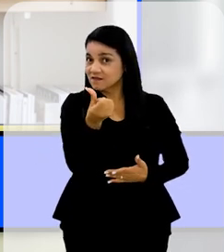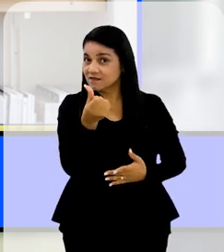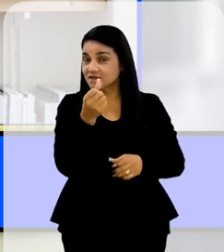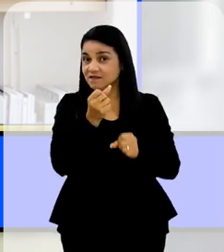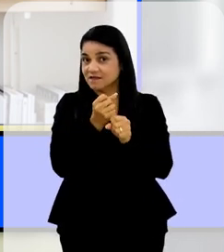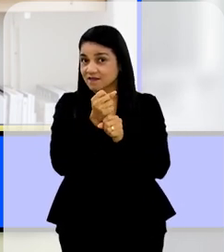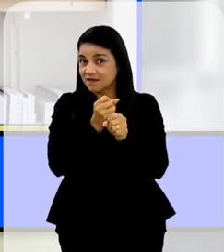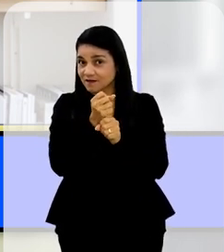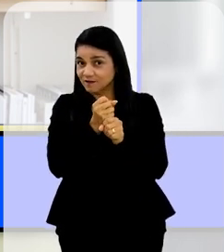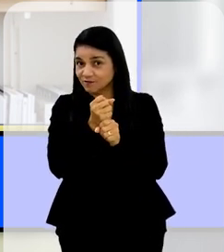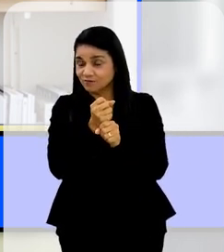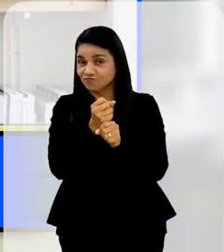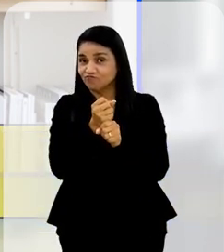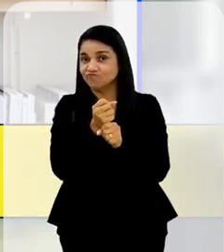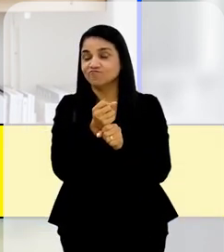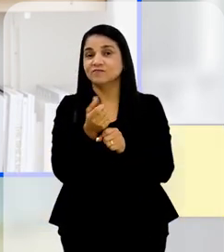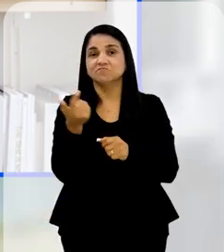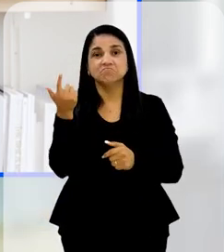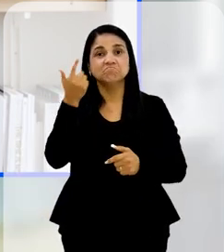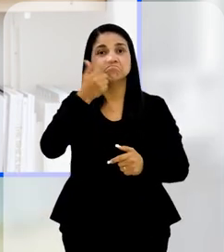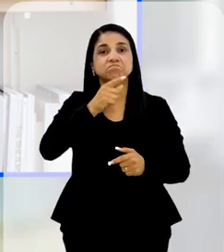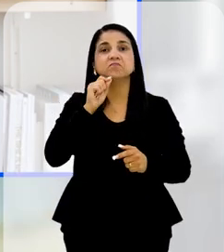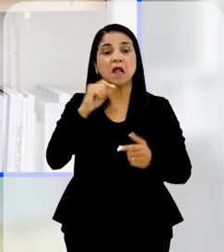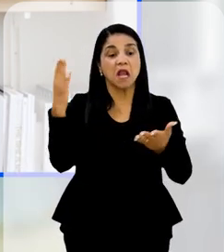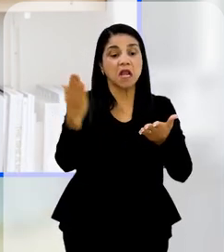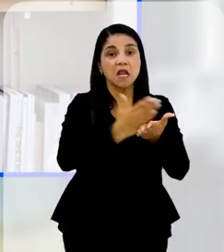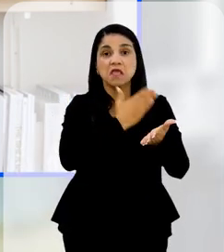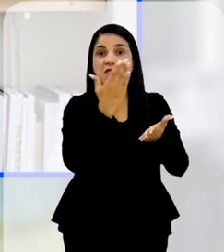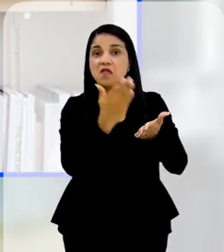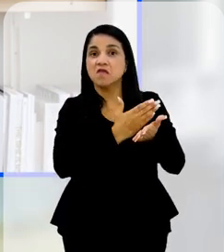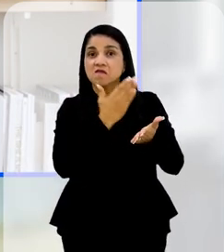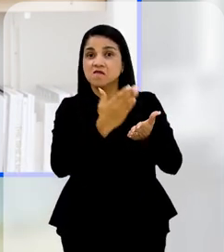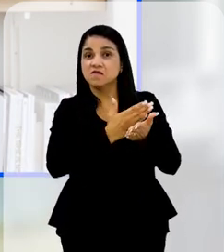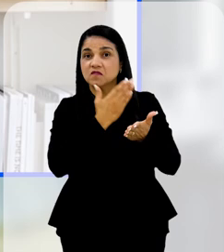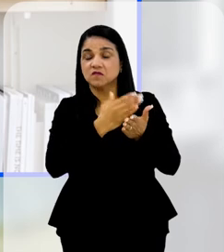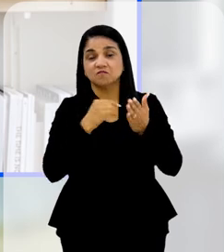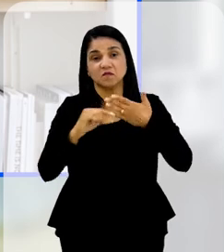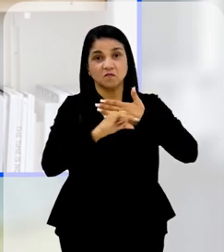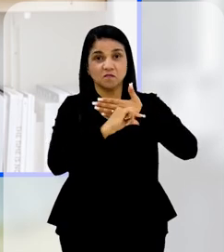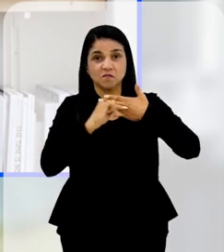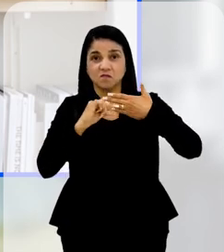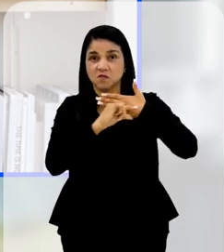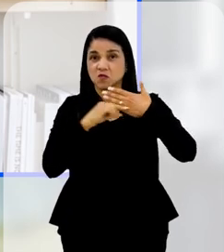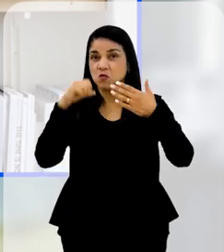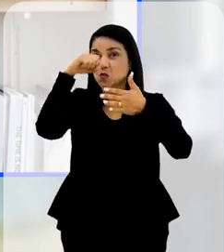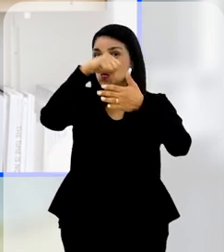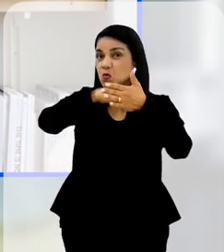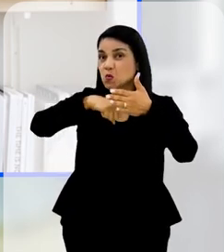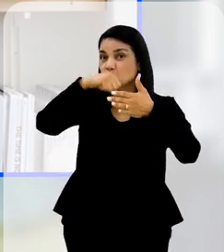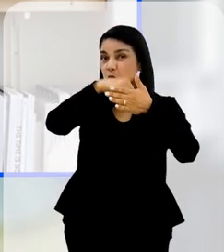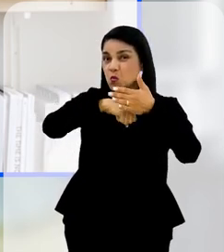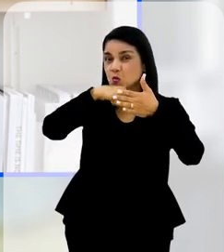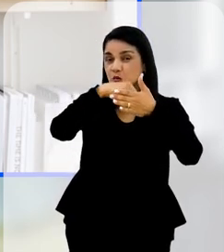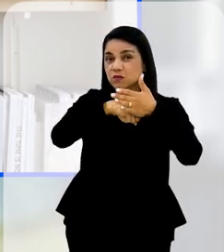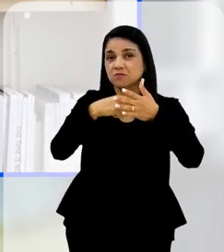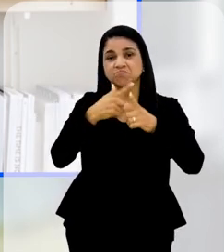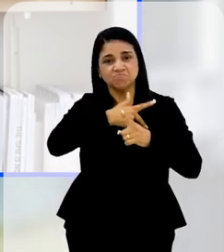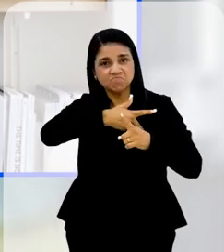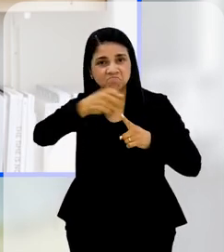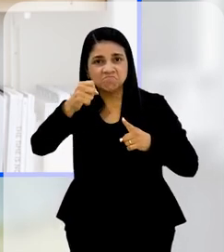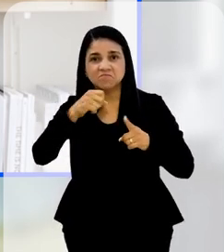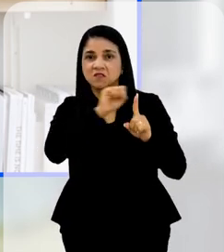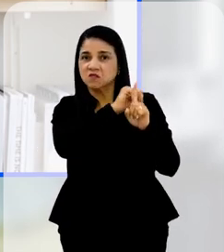36 anos e ganha destaque no mundo literário. O livro SUS, uma biografia, lutas e conquistas da